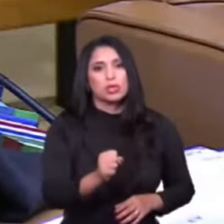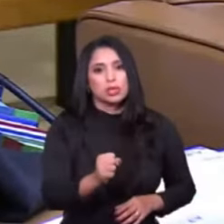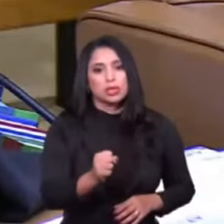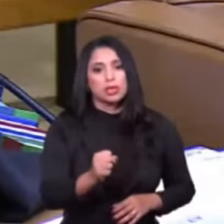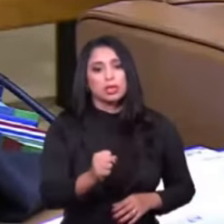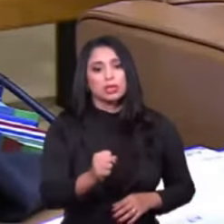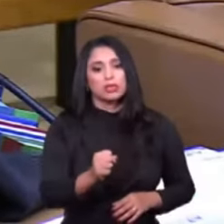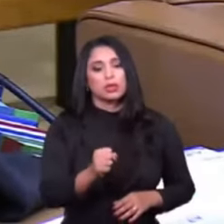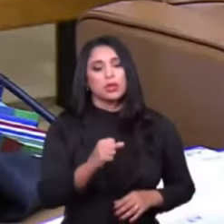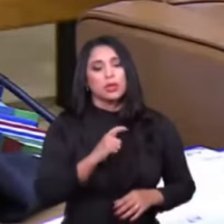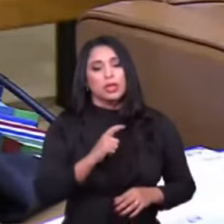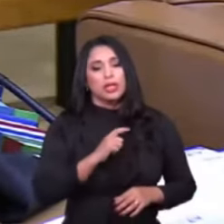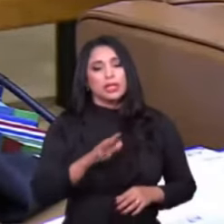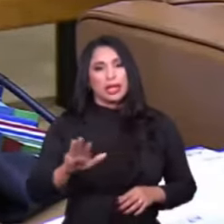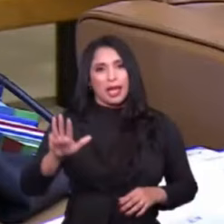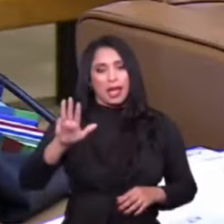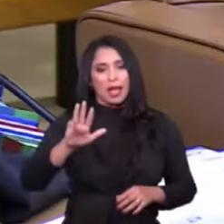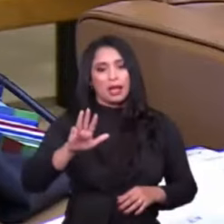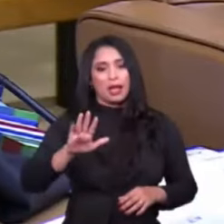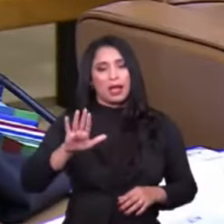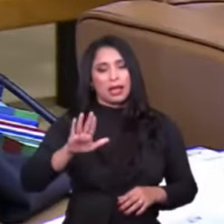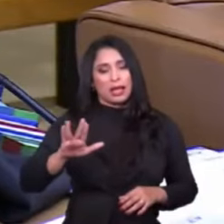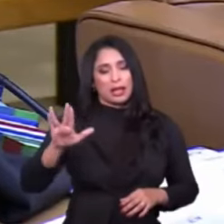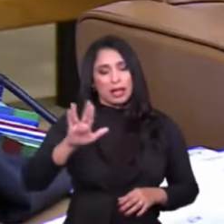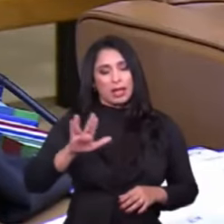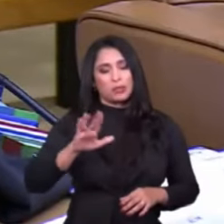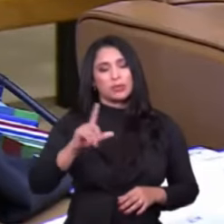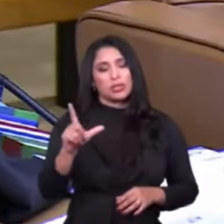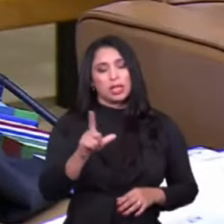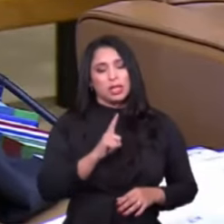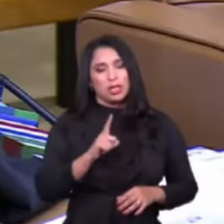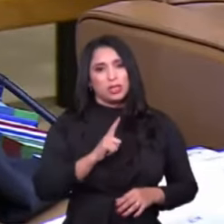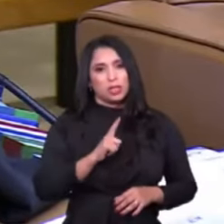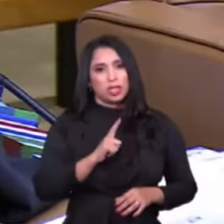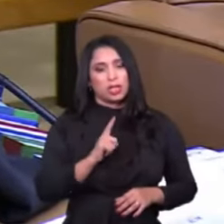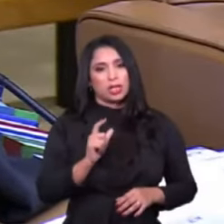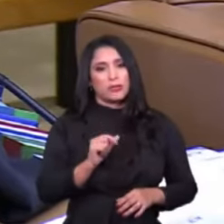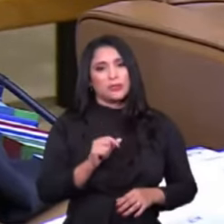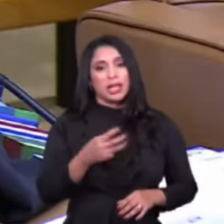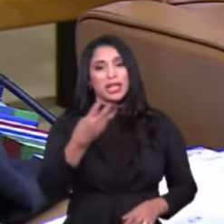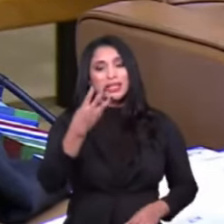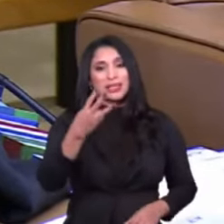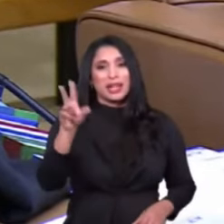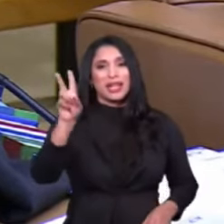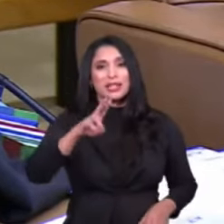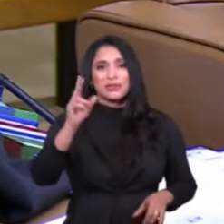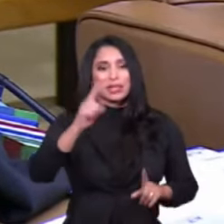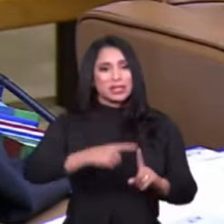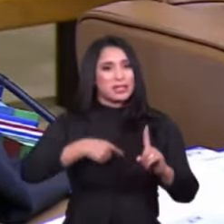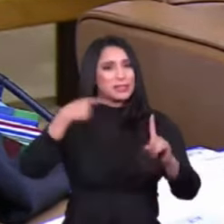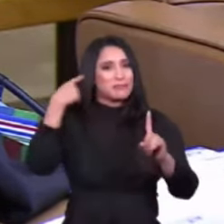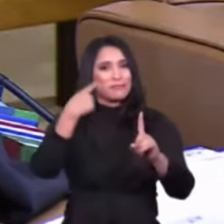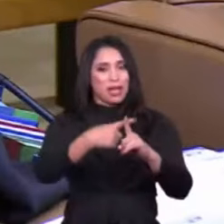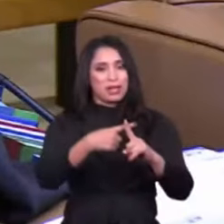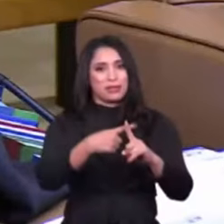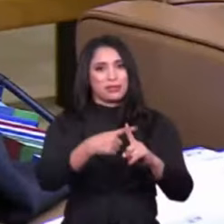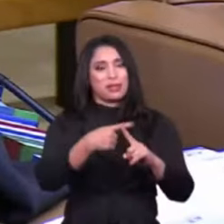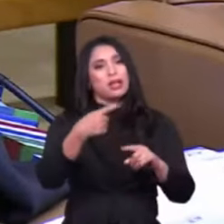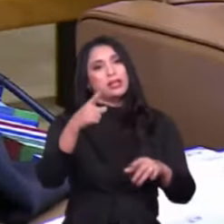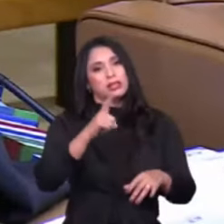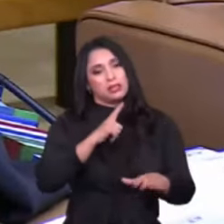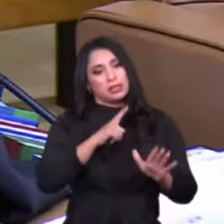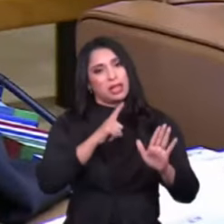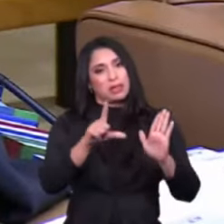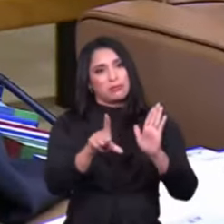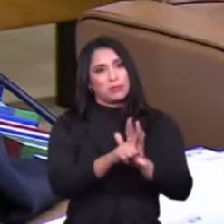em que a cannabis estava presente aumentou mais de 3 vezes entre 2006 e